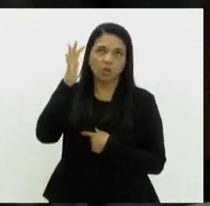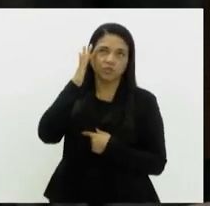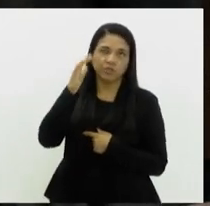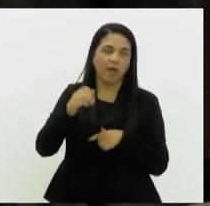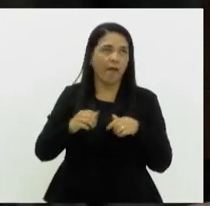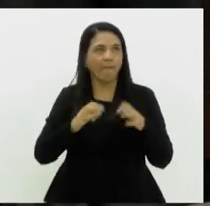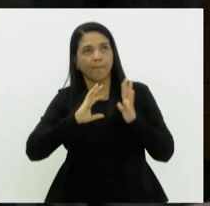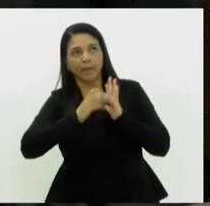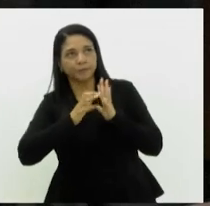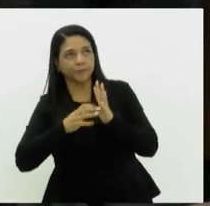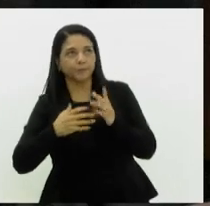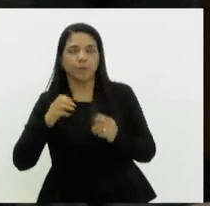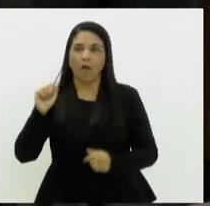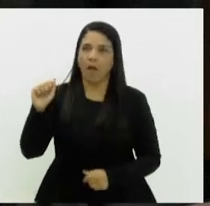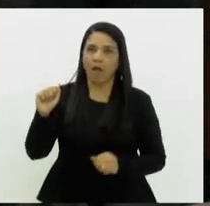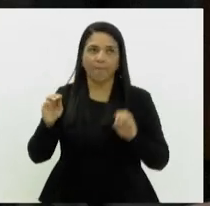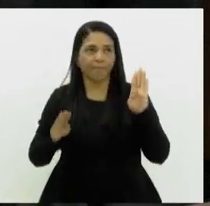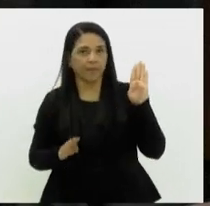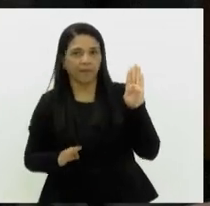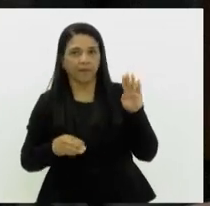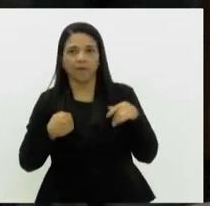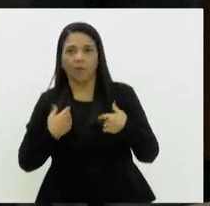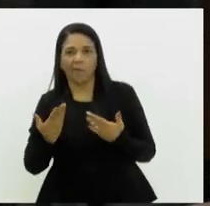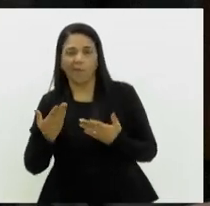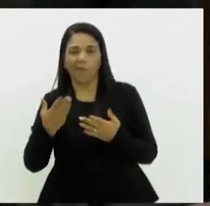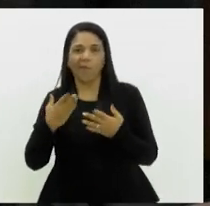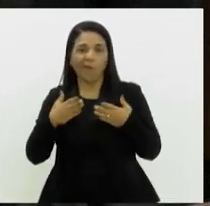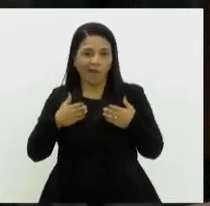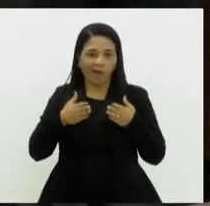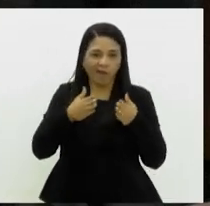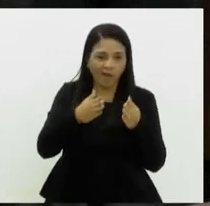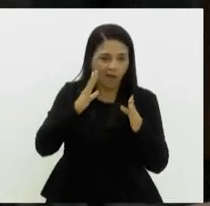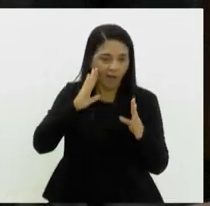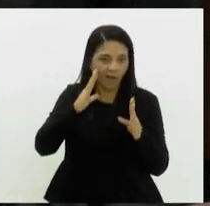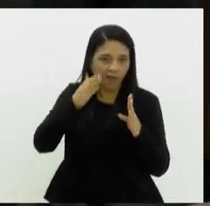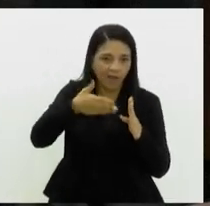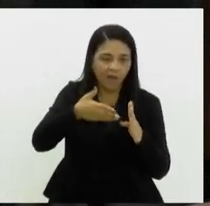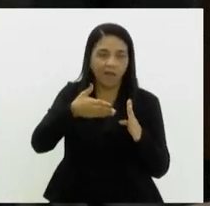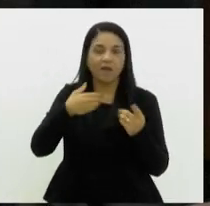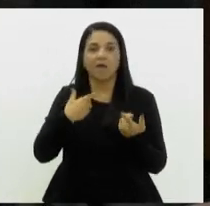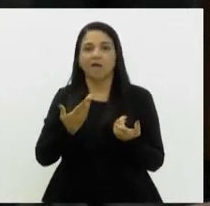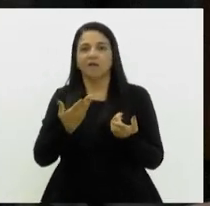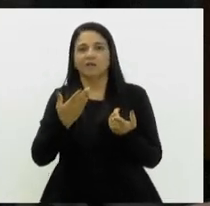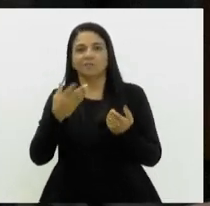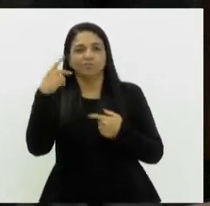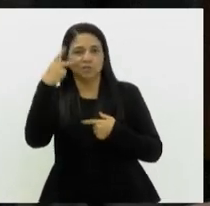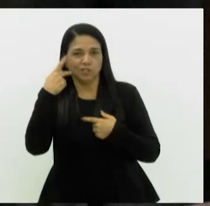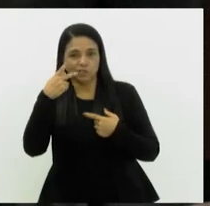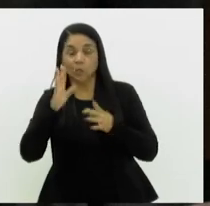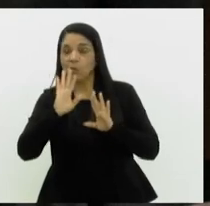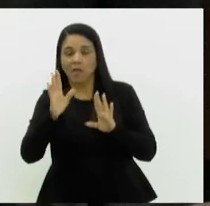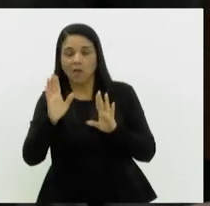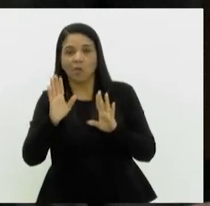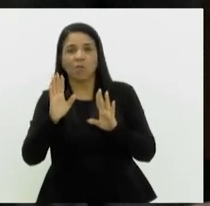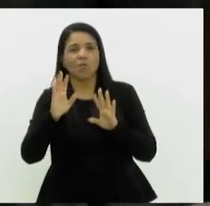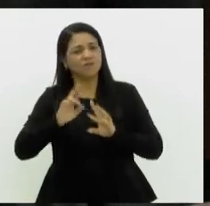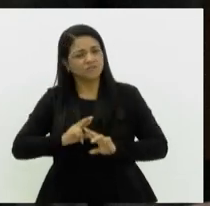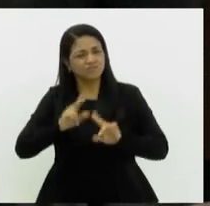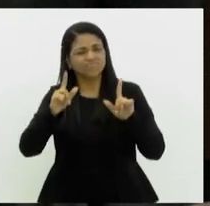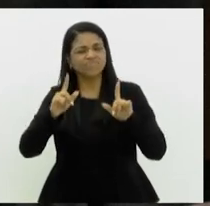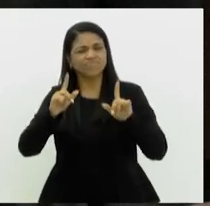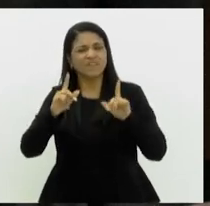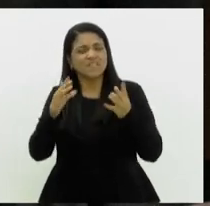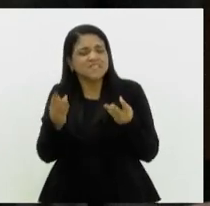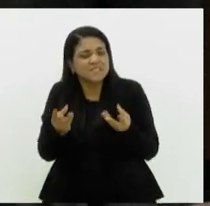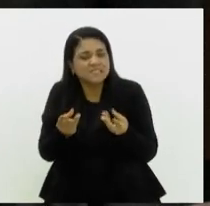de partido ou de vertente política, mas sim com uma profunda noção de sensibilidade. Quando um ser humano